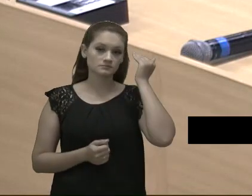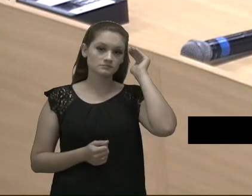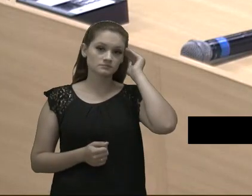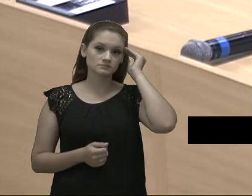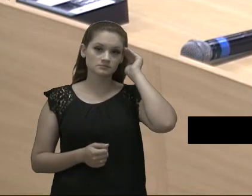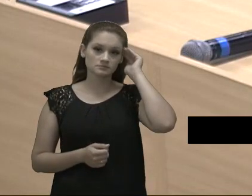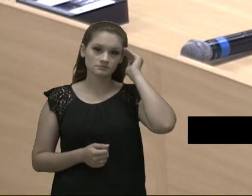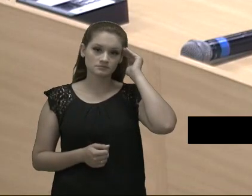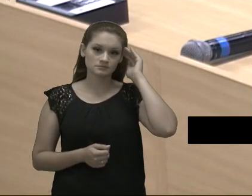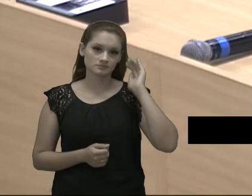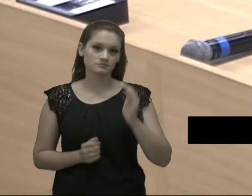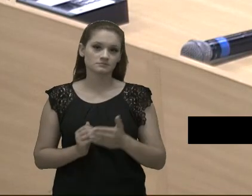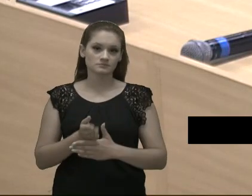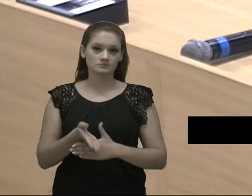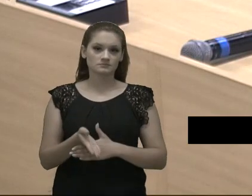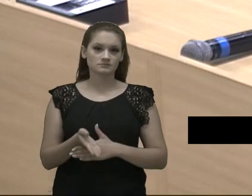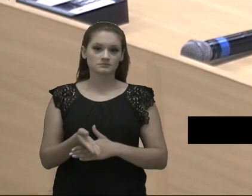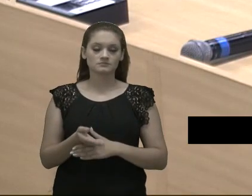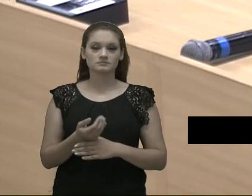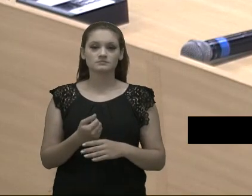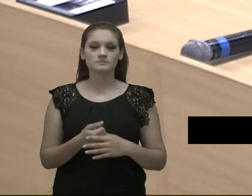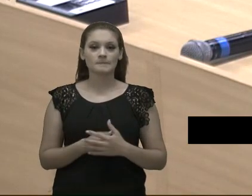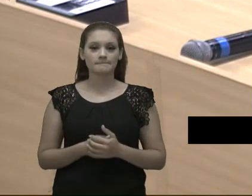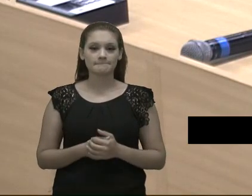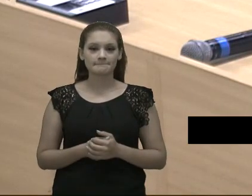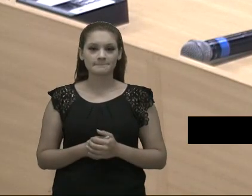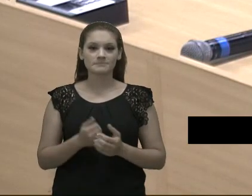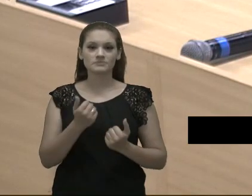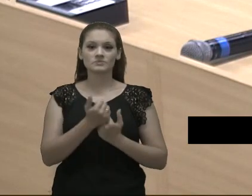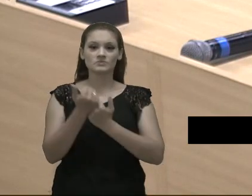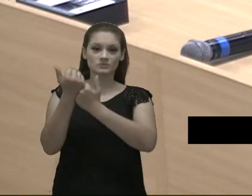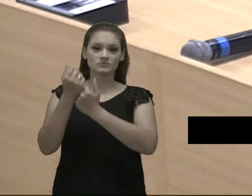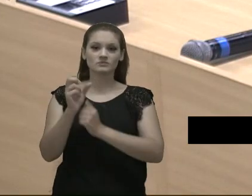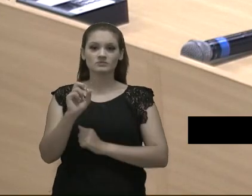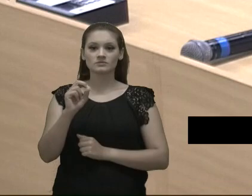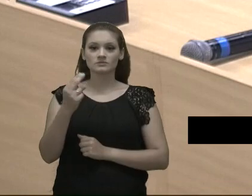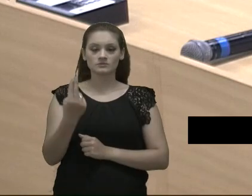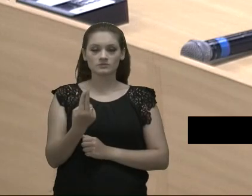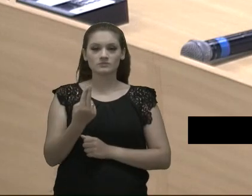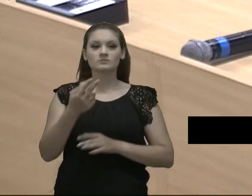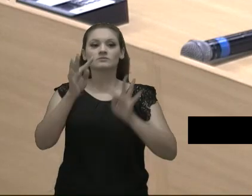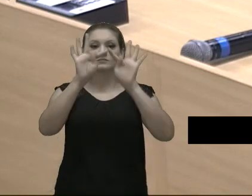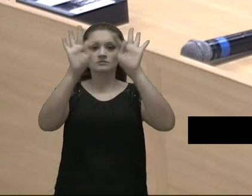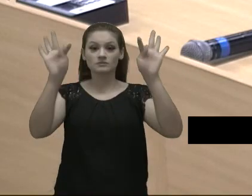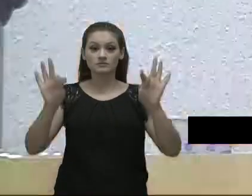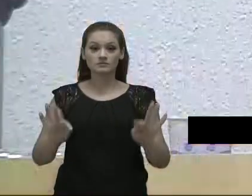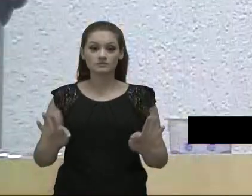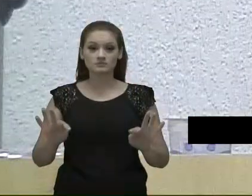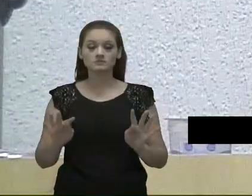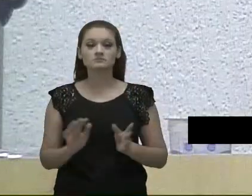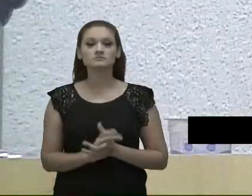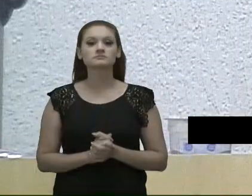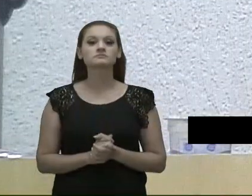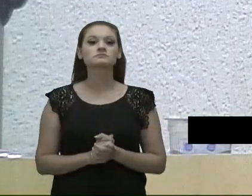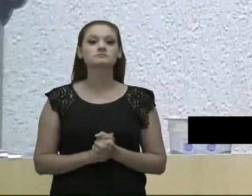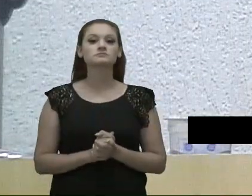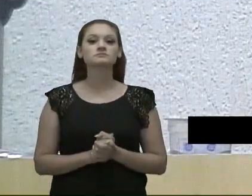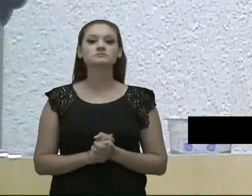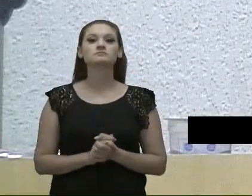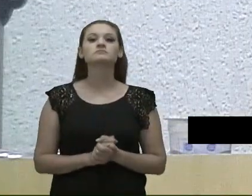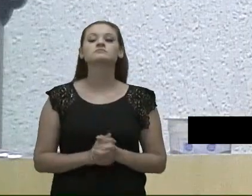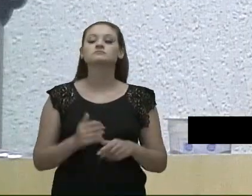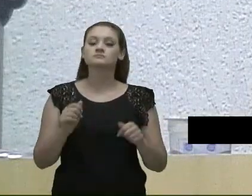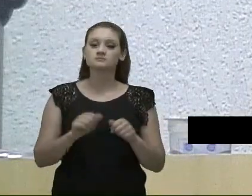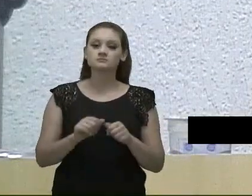vereador. Participar do processo como apoio ou como funcionário? Como funcionário, tipo aplicando a